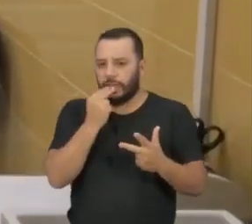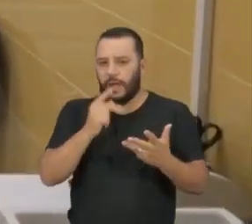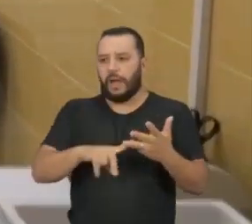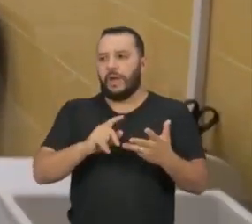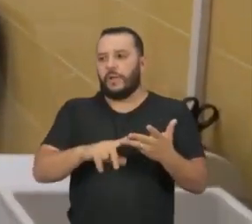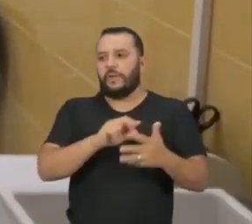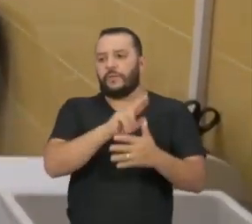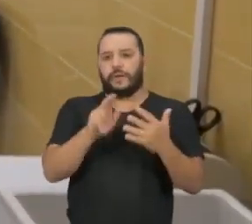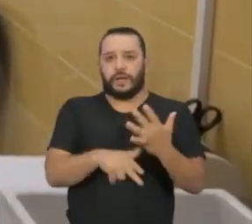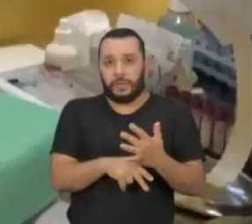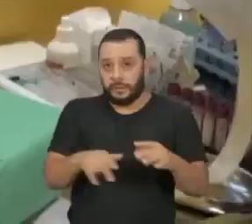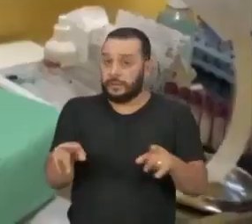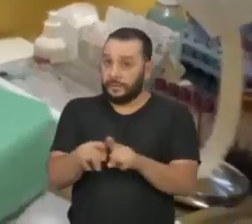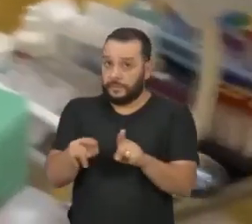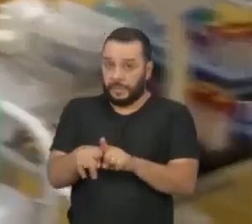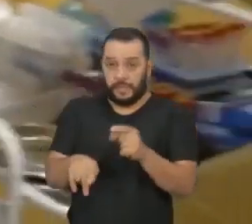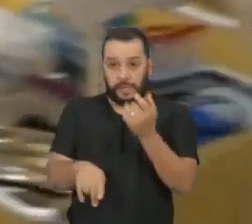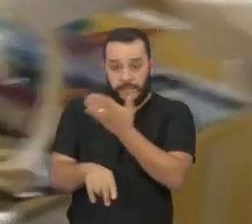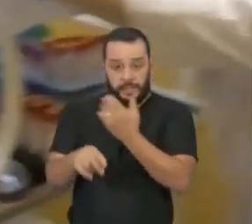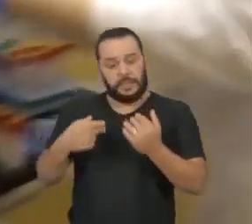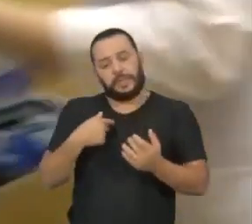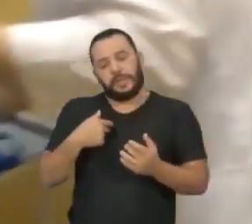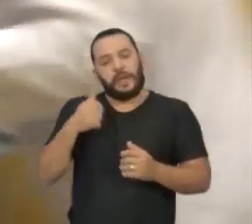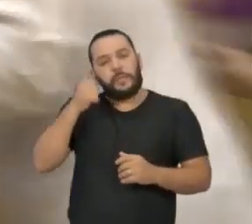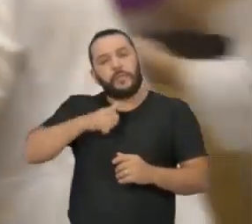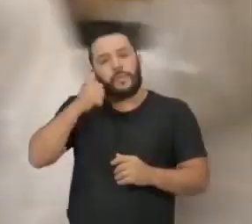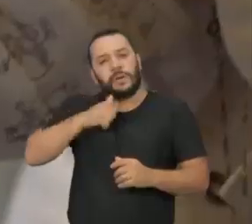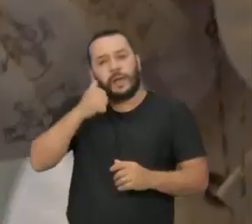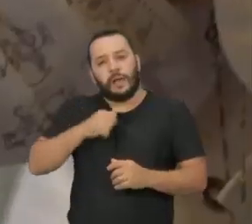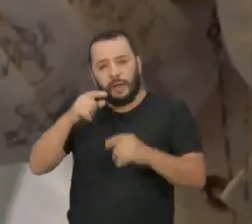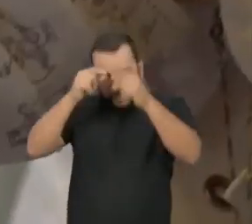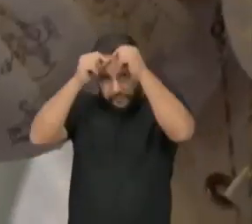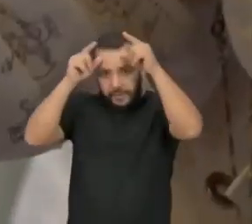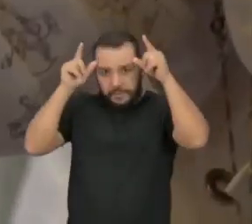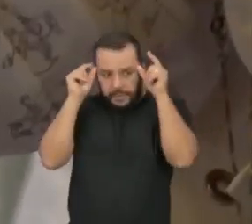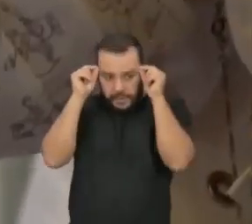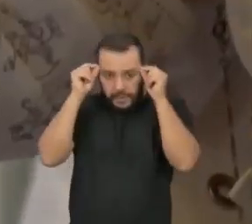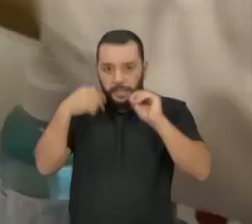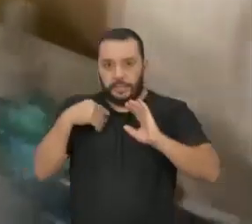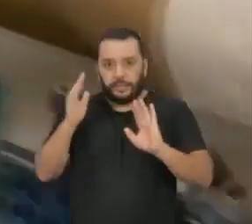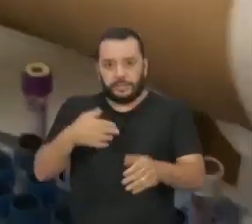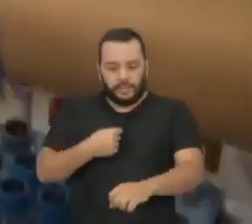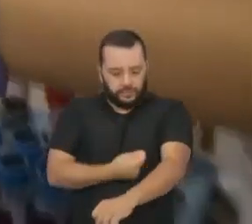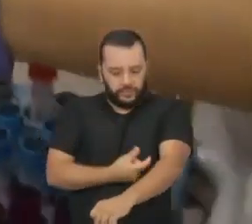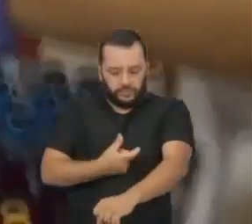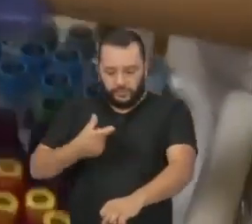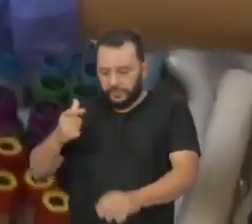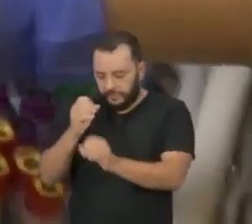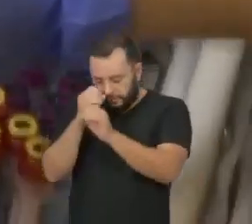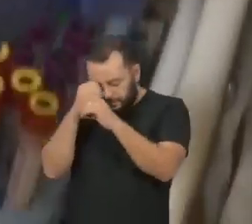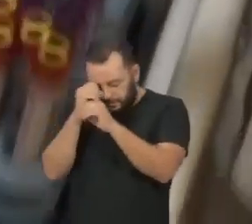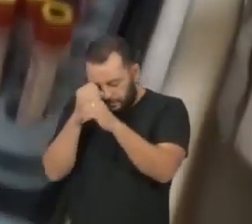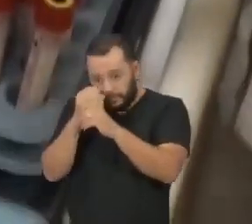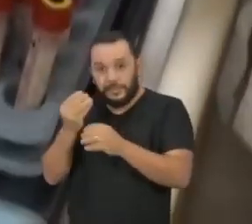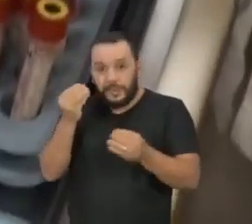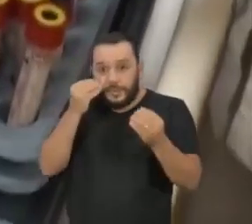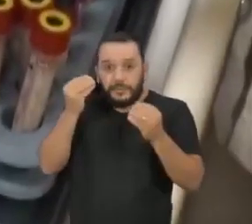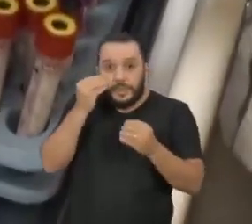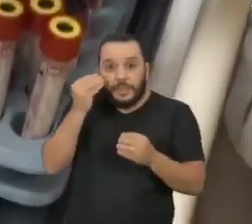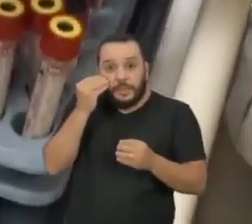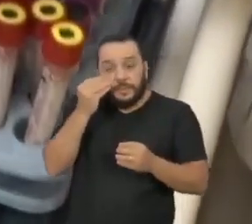clínica particular, as enfermeiras coletam vários tubos de sangue do paciente para realizar o que eles chamam de